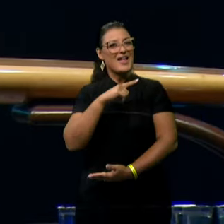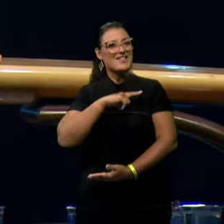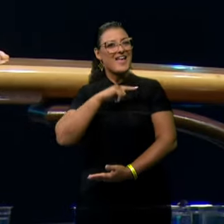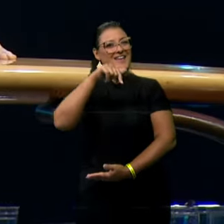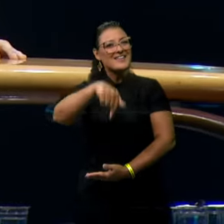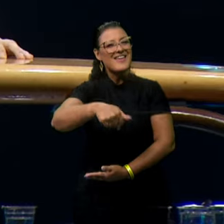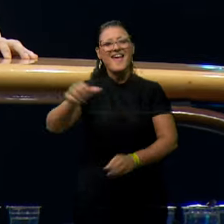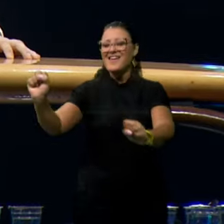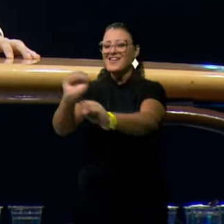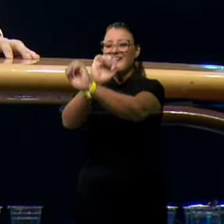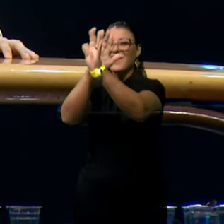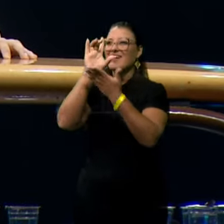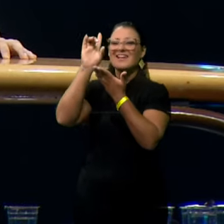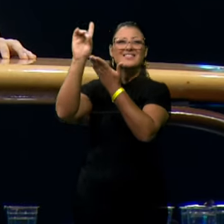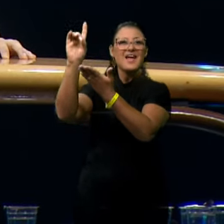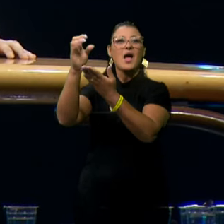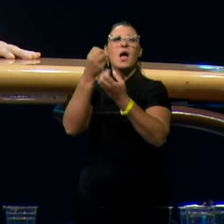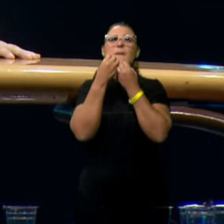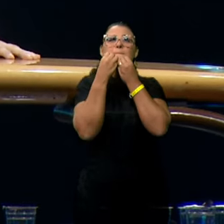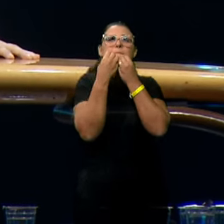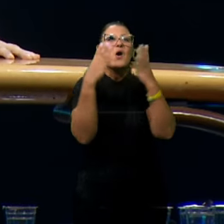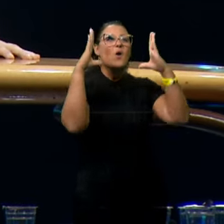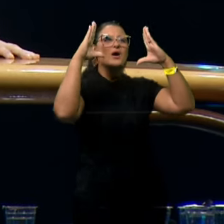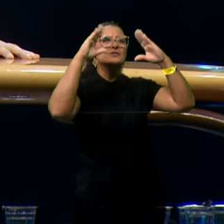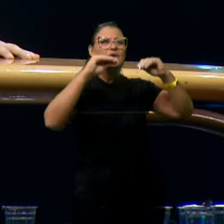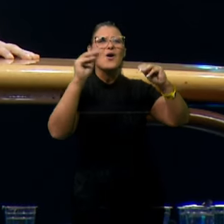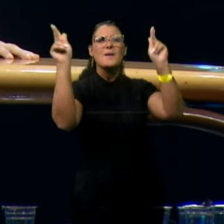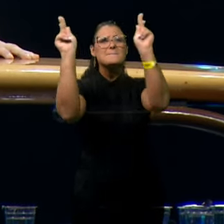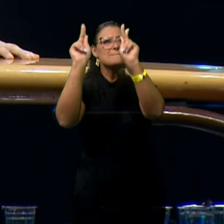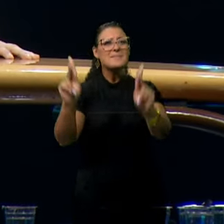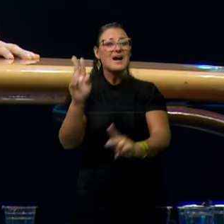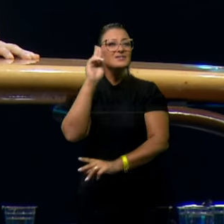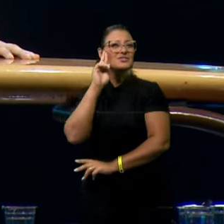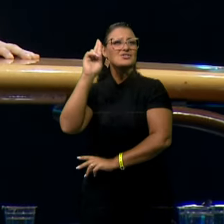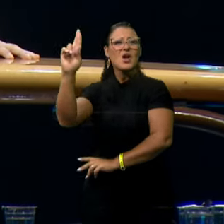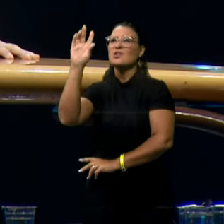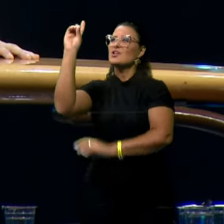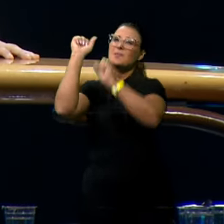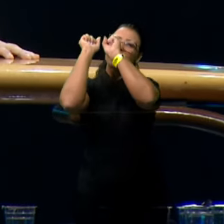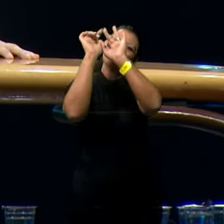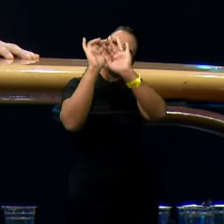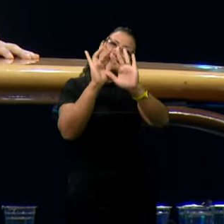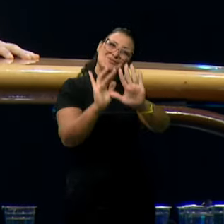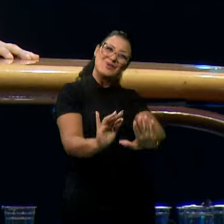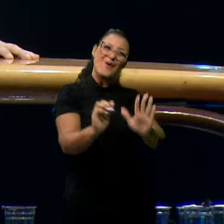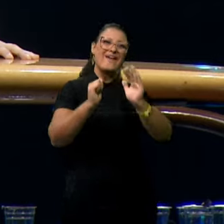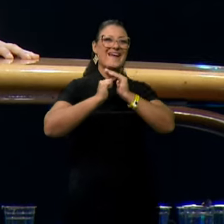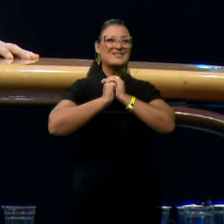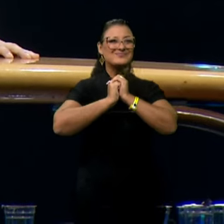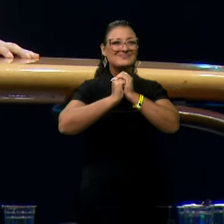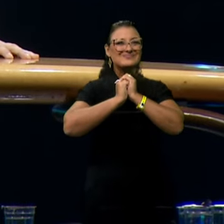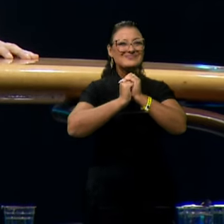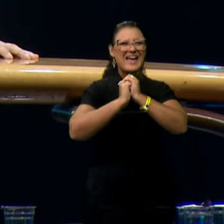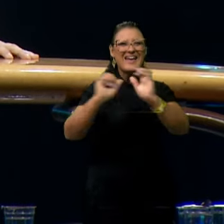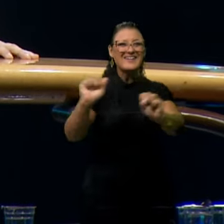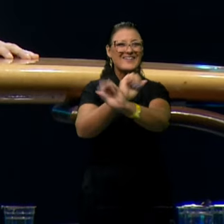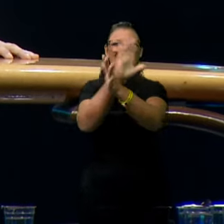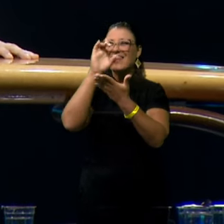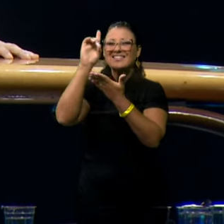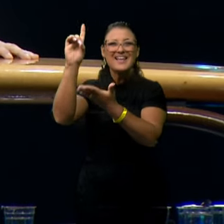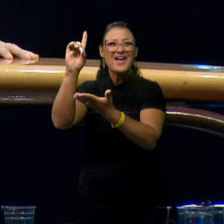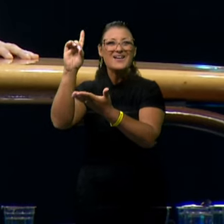glória a Deus boa noite Shalom Deus abençoe Amém glória